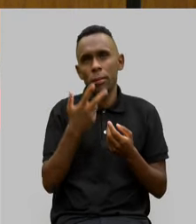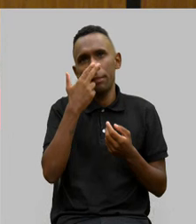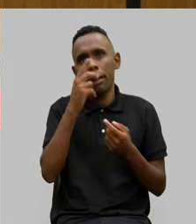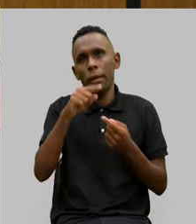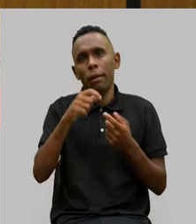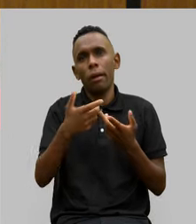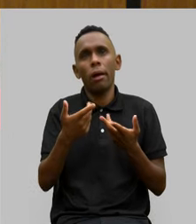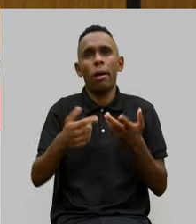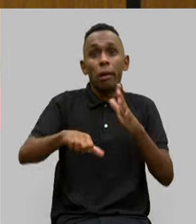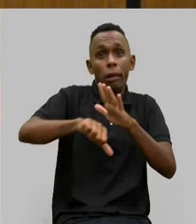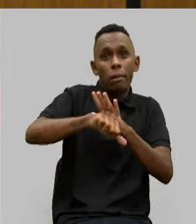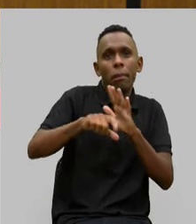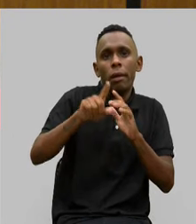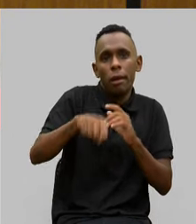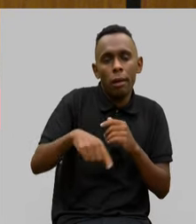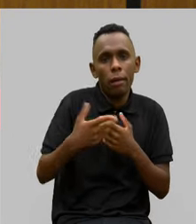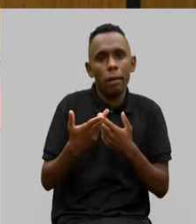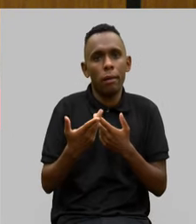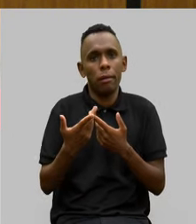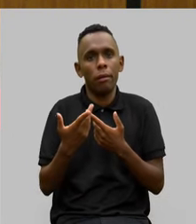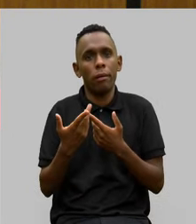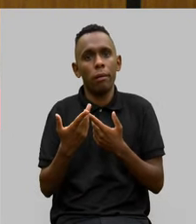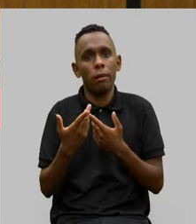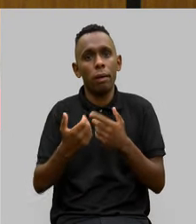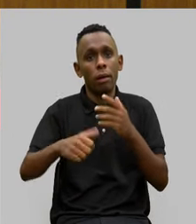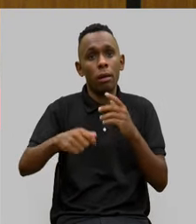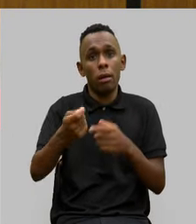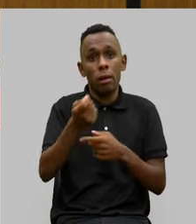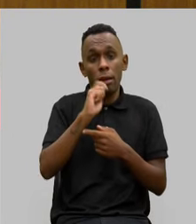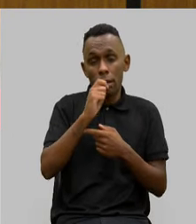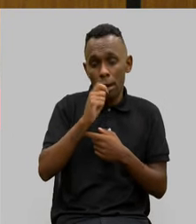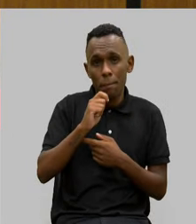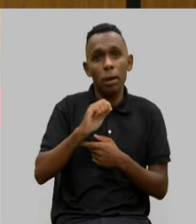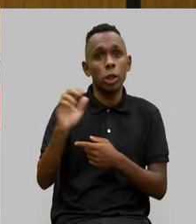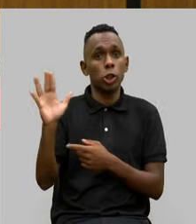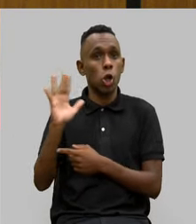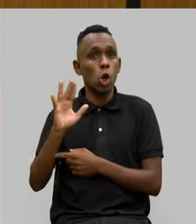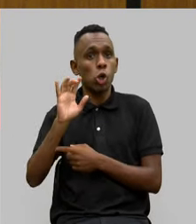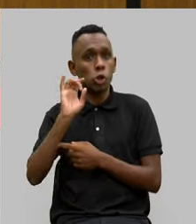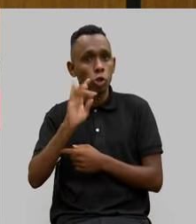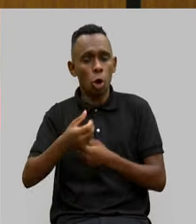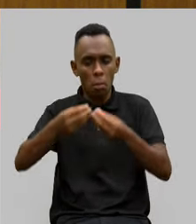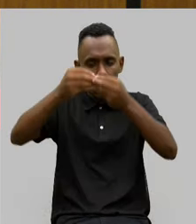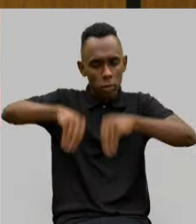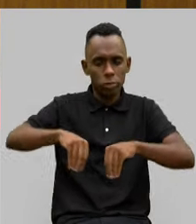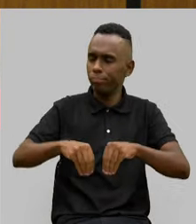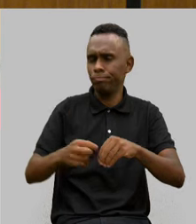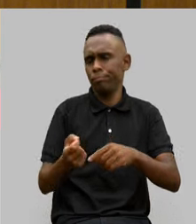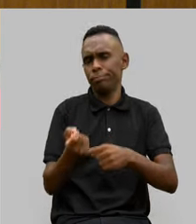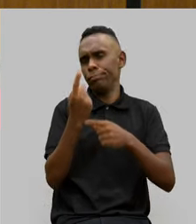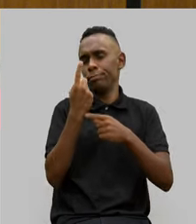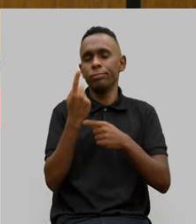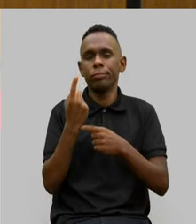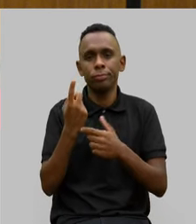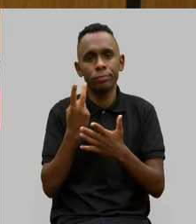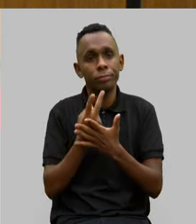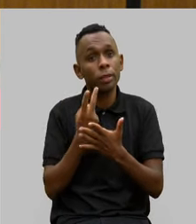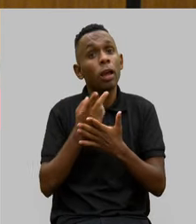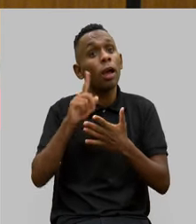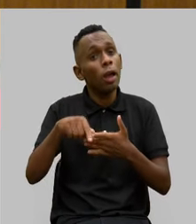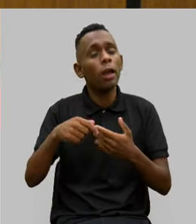que a maconha é a cannabis é só algo prejudicial e isso foi